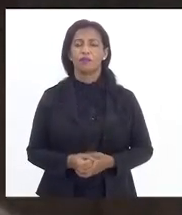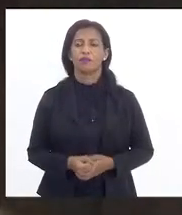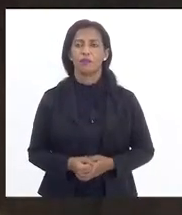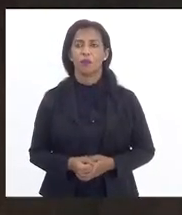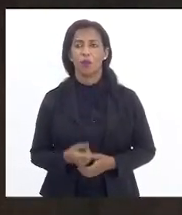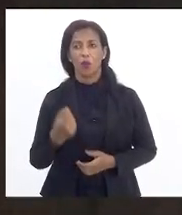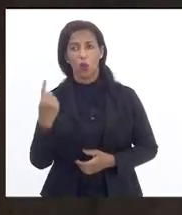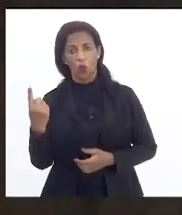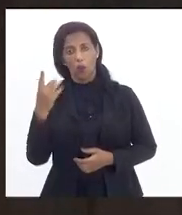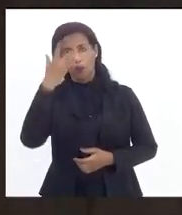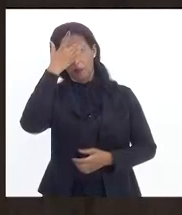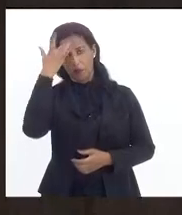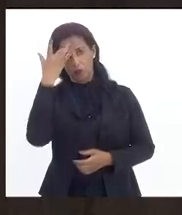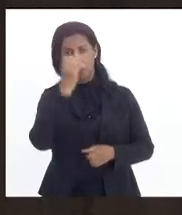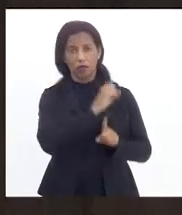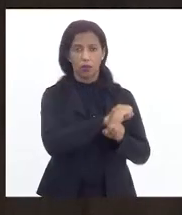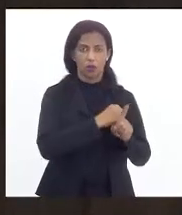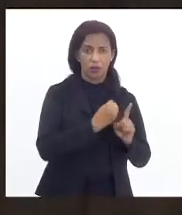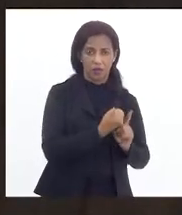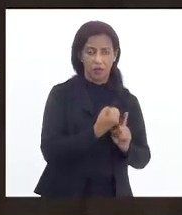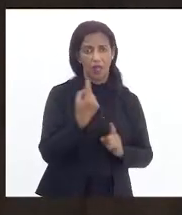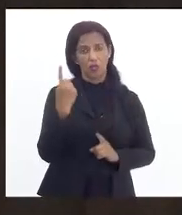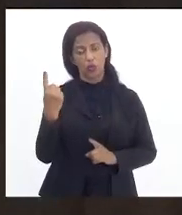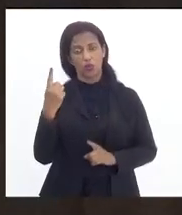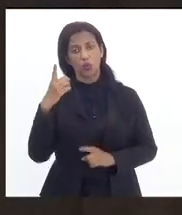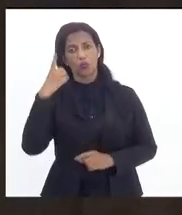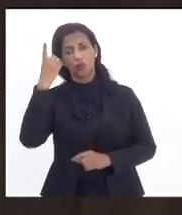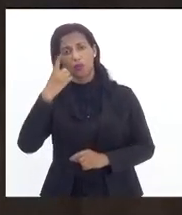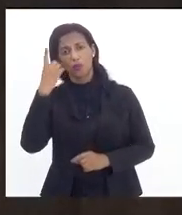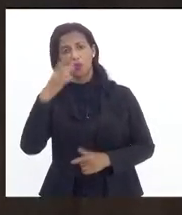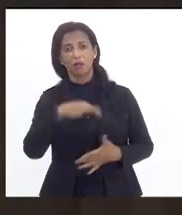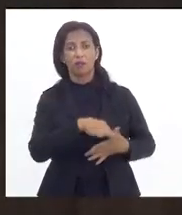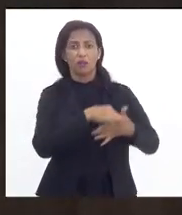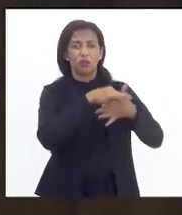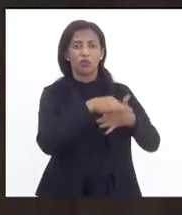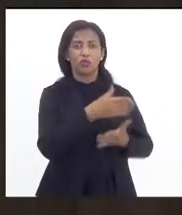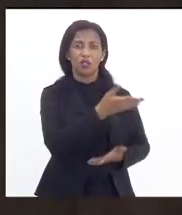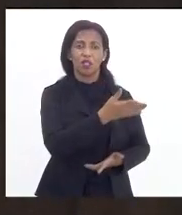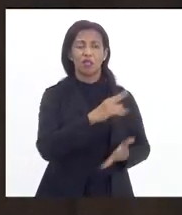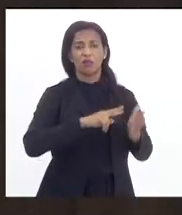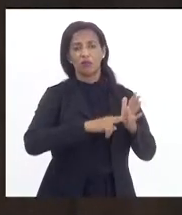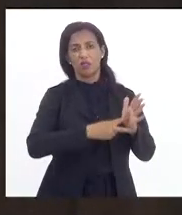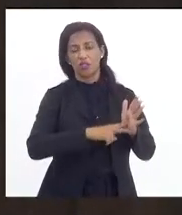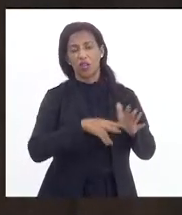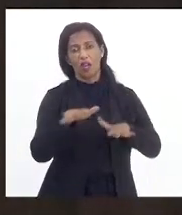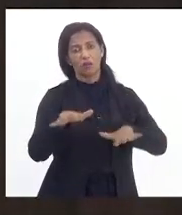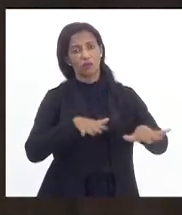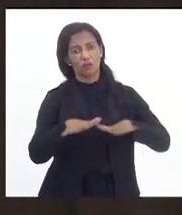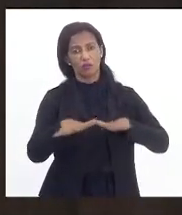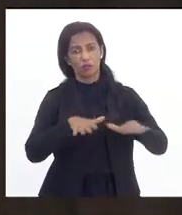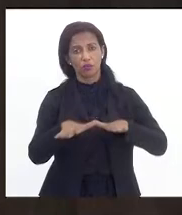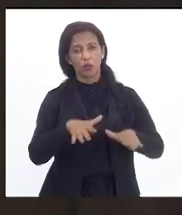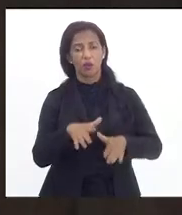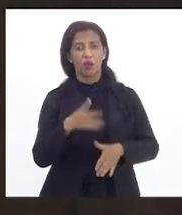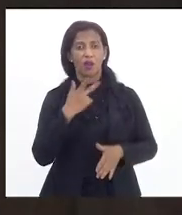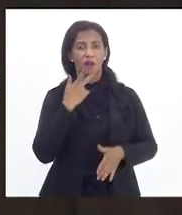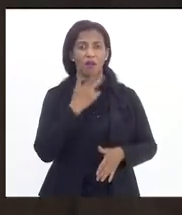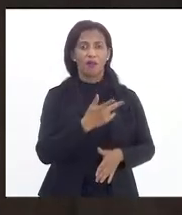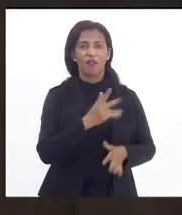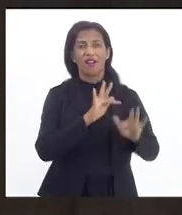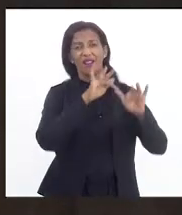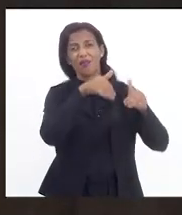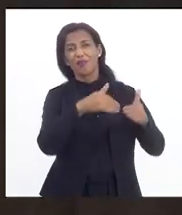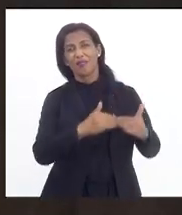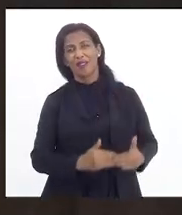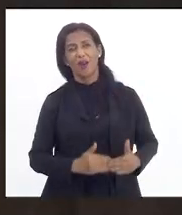uma pessoa da sociedade um deputado porque senão acaba que os representantes das entidades sindicais dos movimentos sociais acabam falando muito